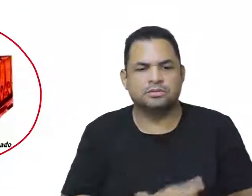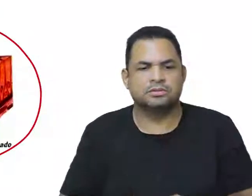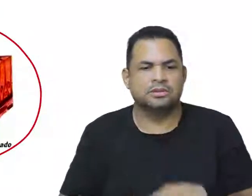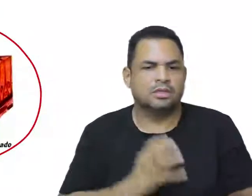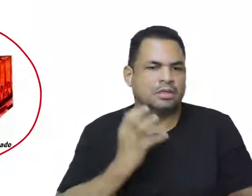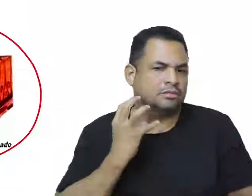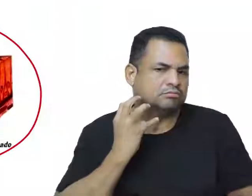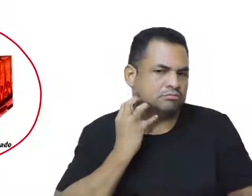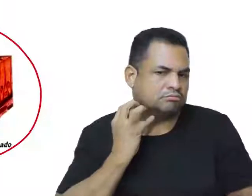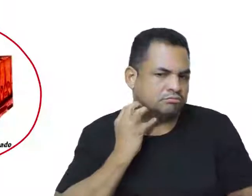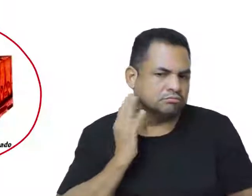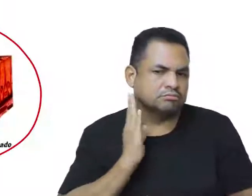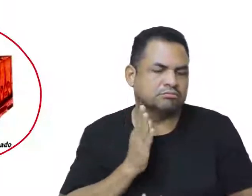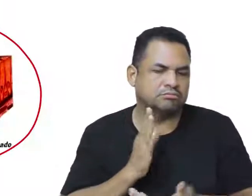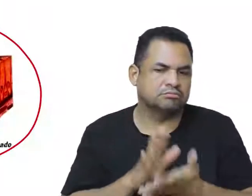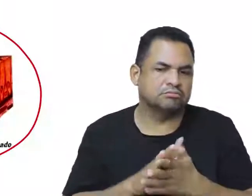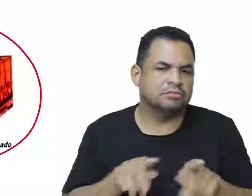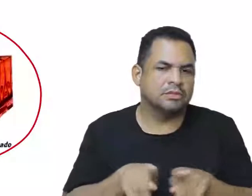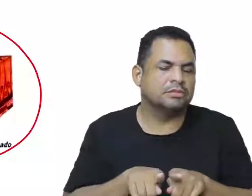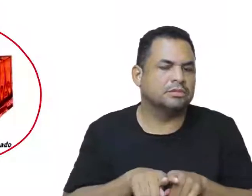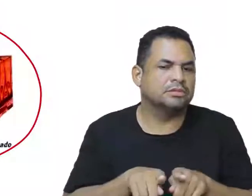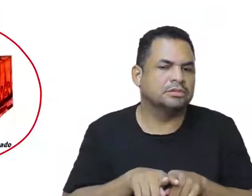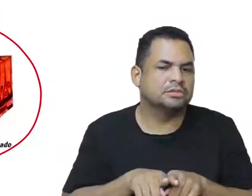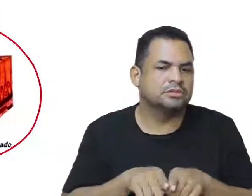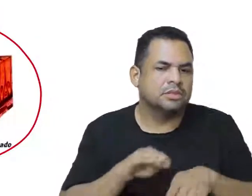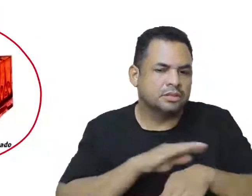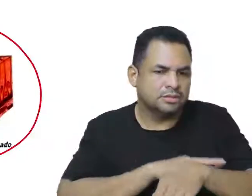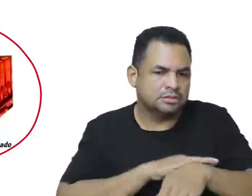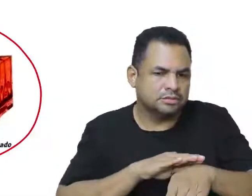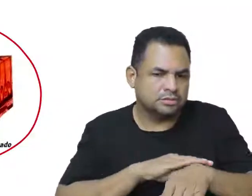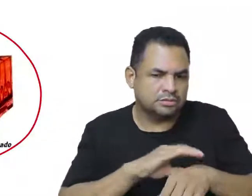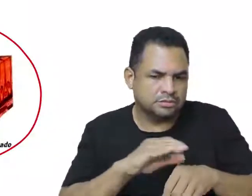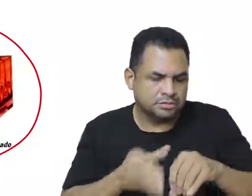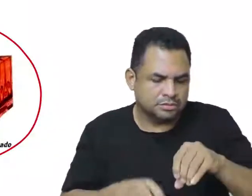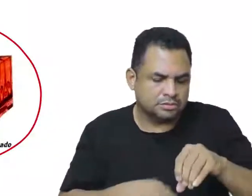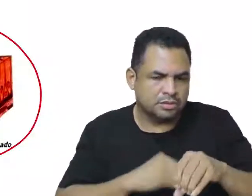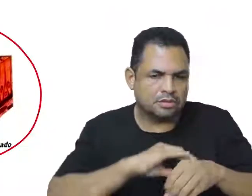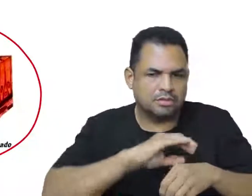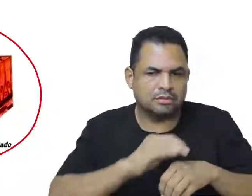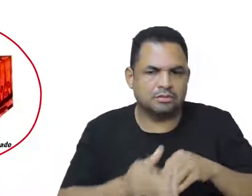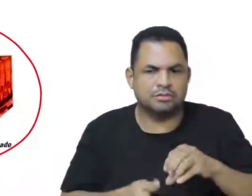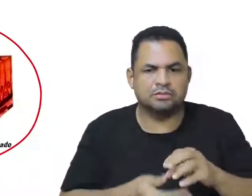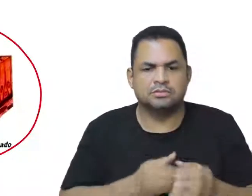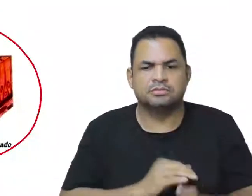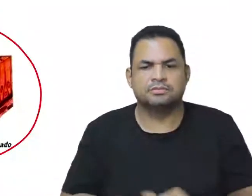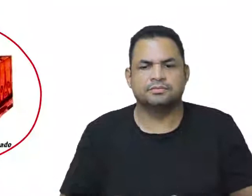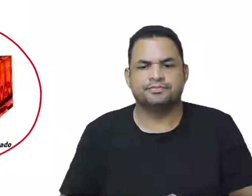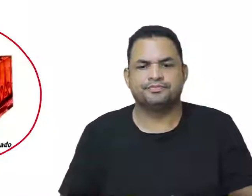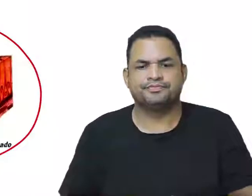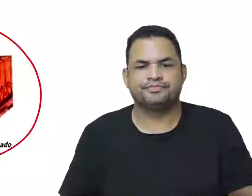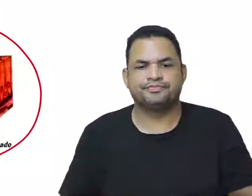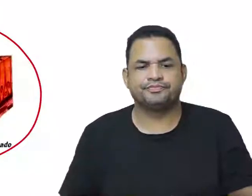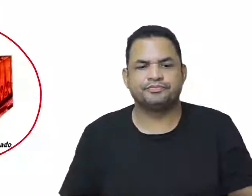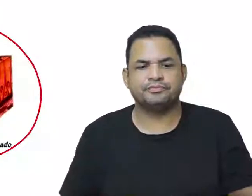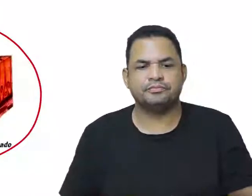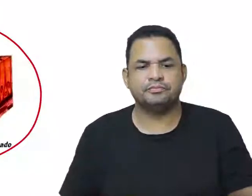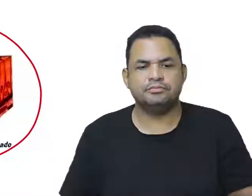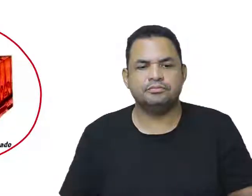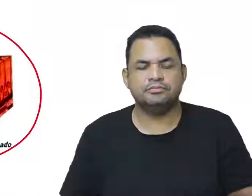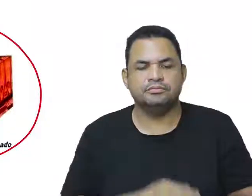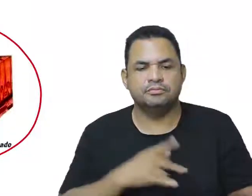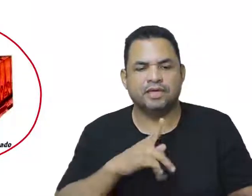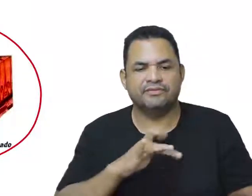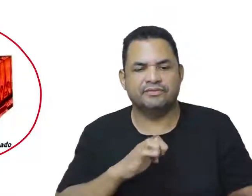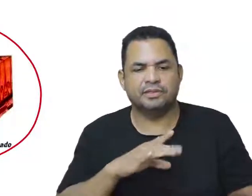já viu, e tem o de revestimento. Esse revestimento ele vem o quê? Como pavimentoso, simples, você